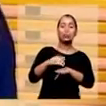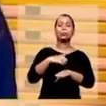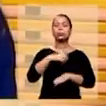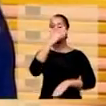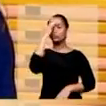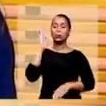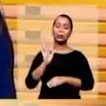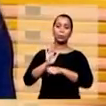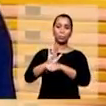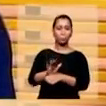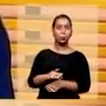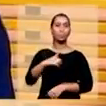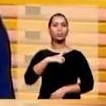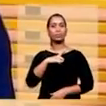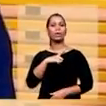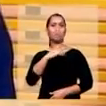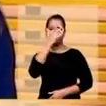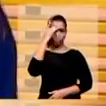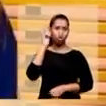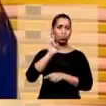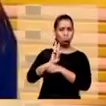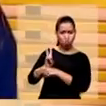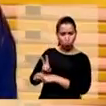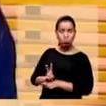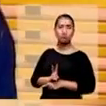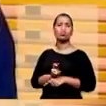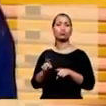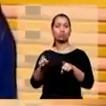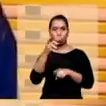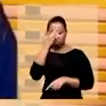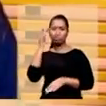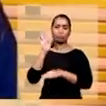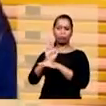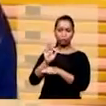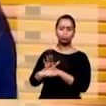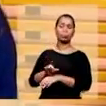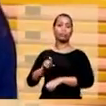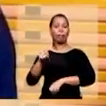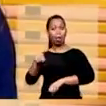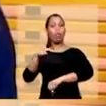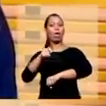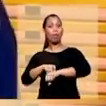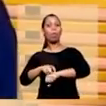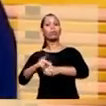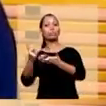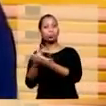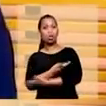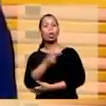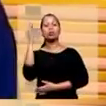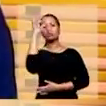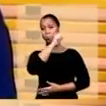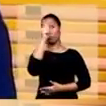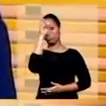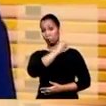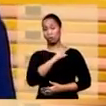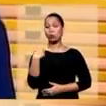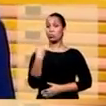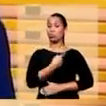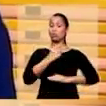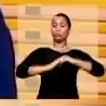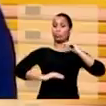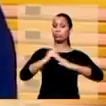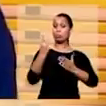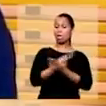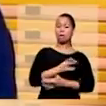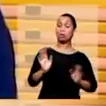um apoio, né? Tem tutores ali, tem supervisores, é a hora de errar, né? Sim. De aprender, não que nós como